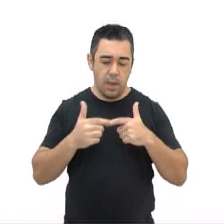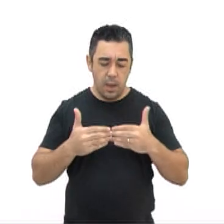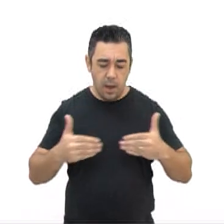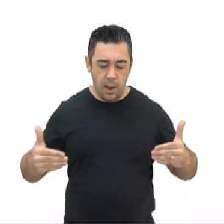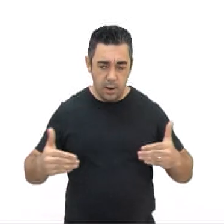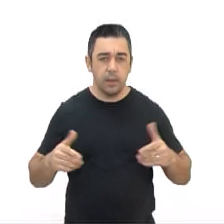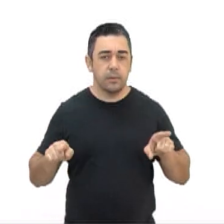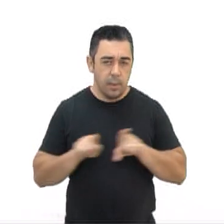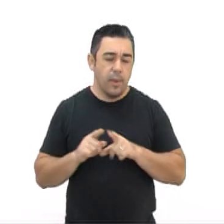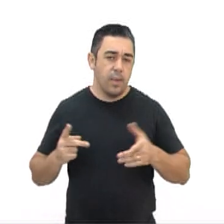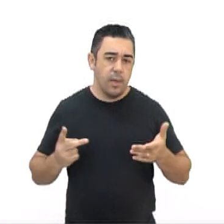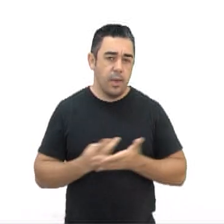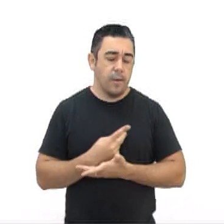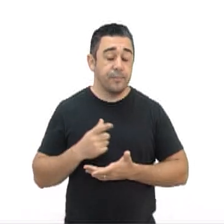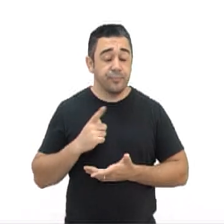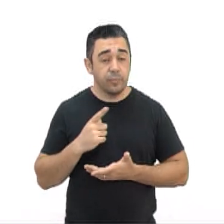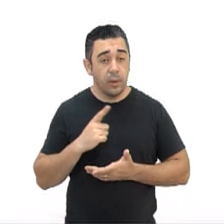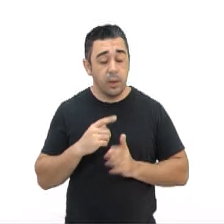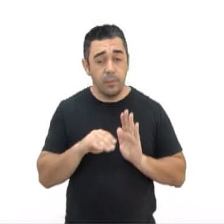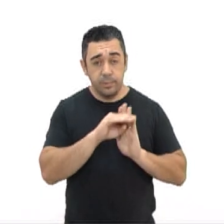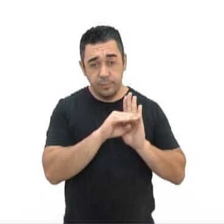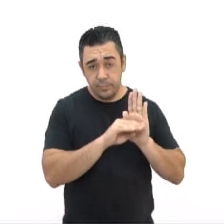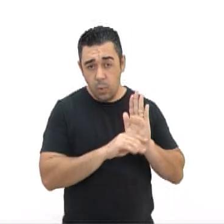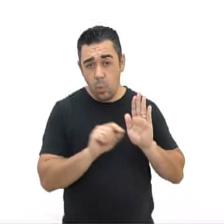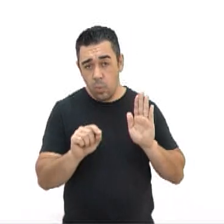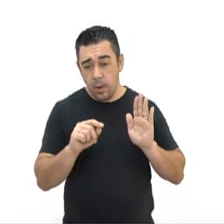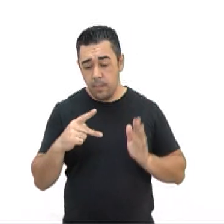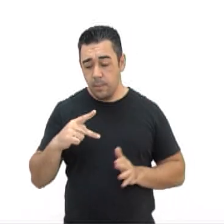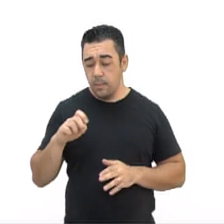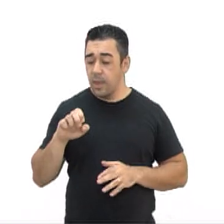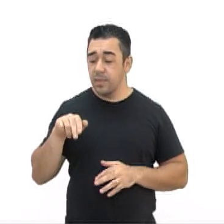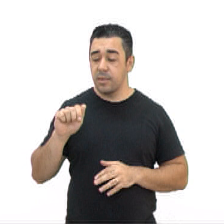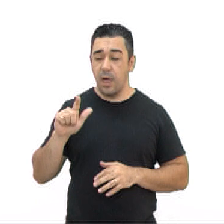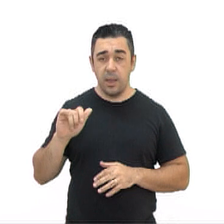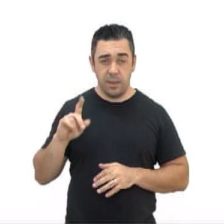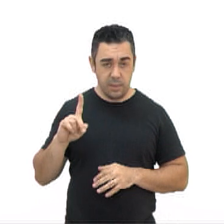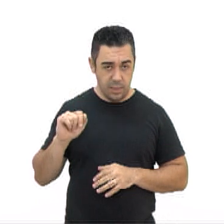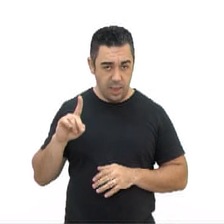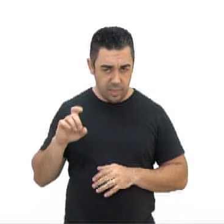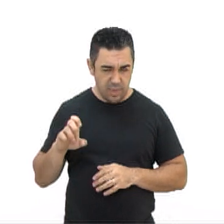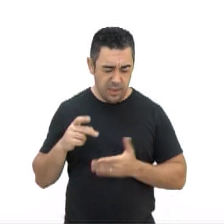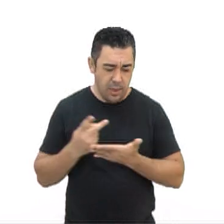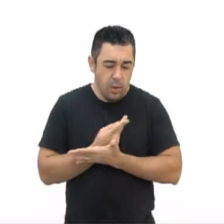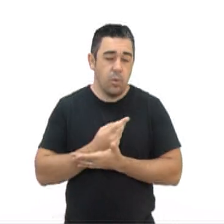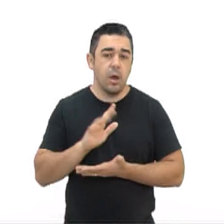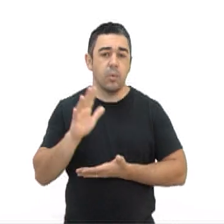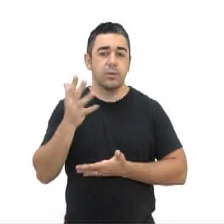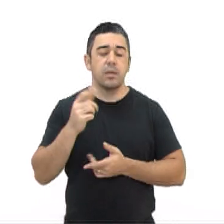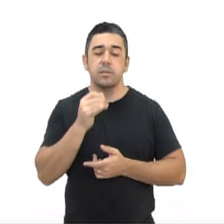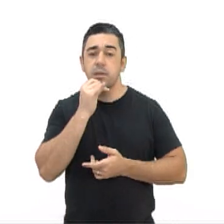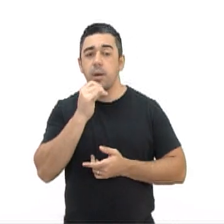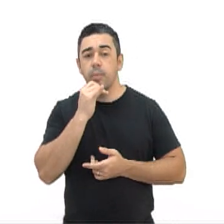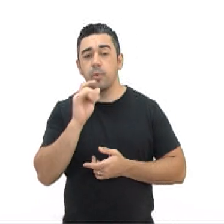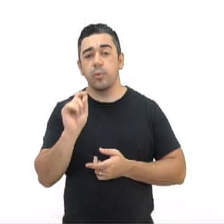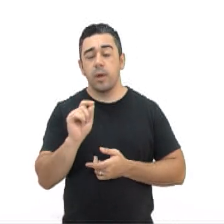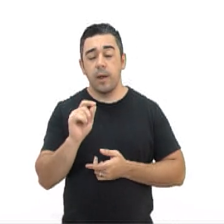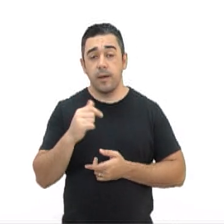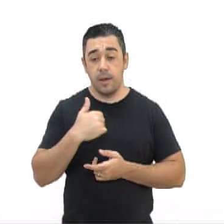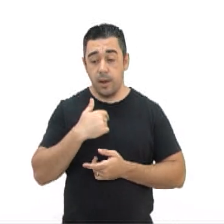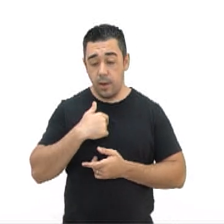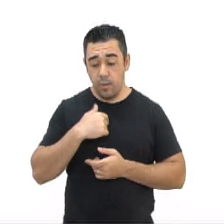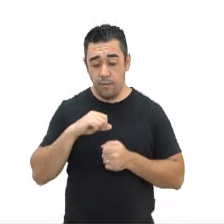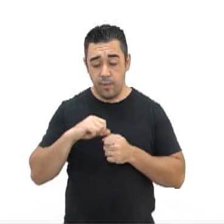uma penalidade. Essas penalidades são o que ocorre quando isso acontece. O atleta